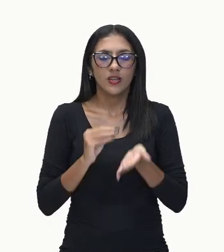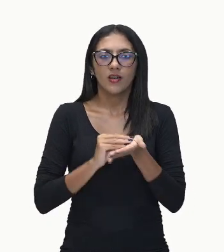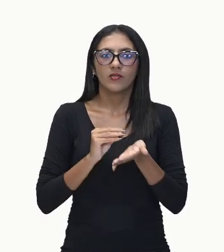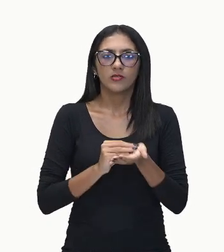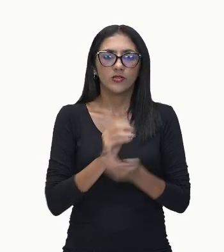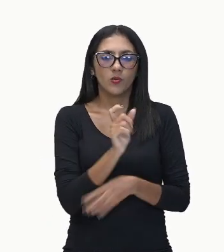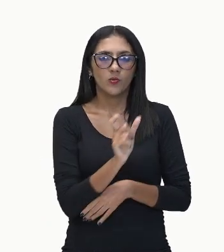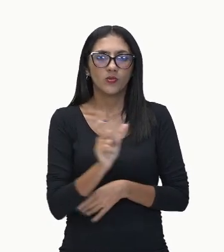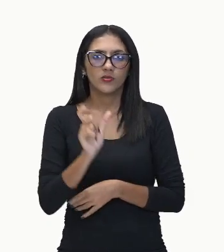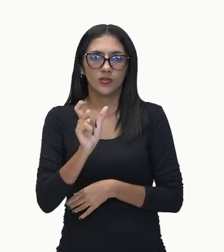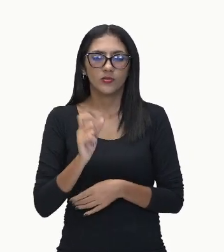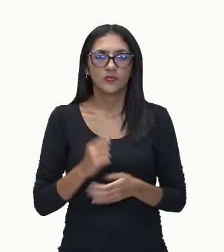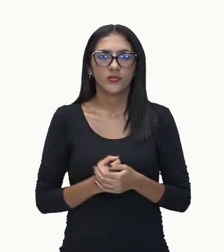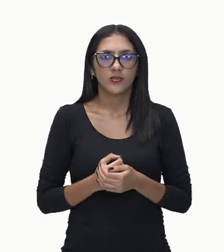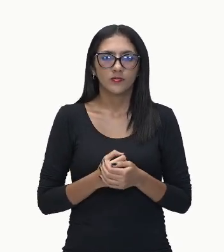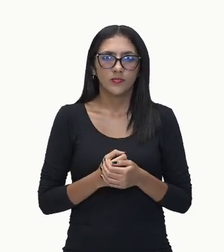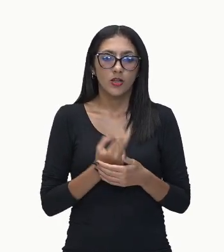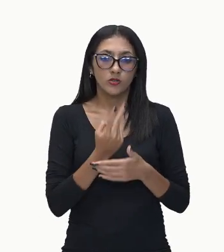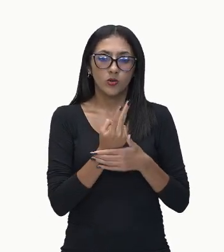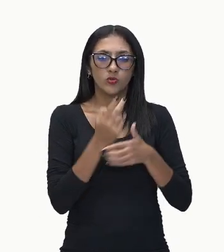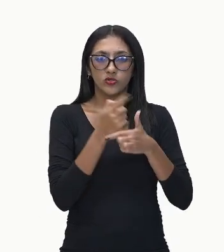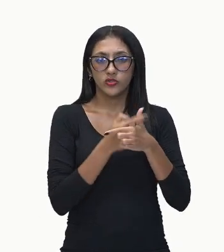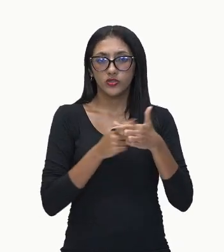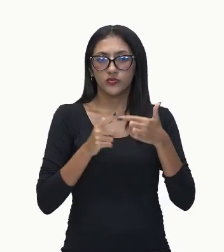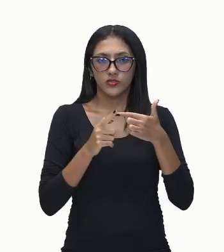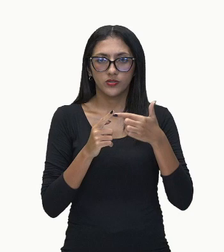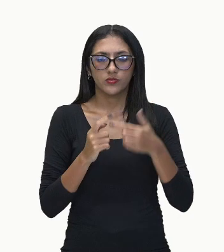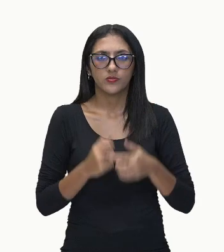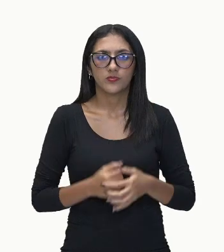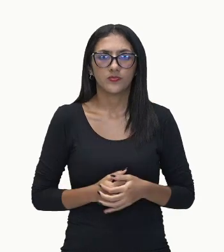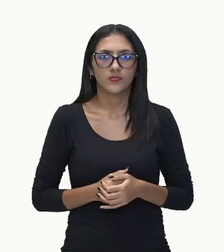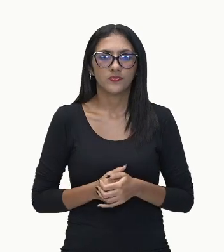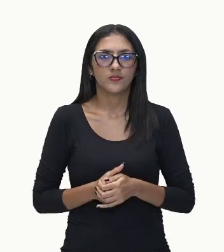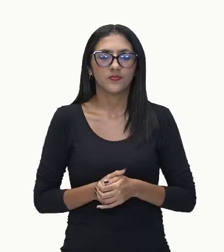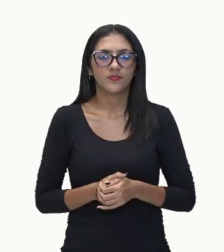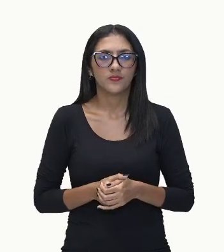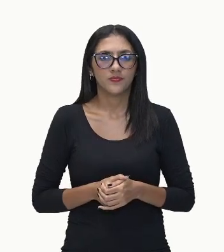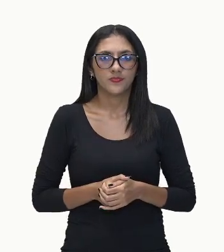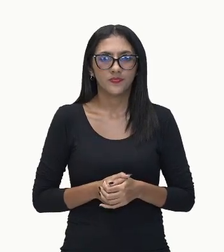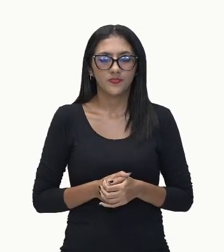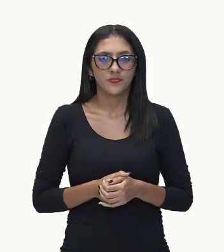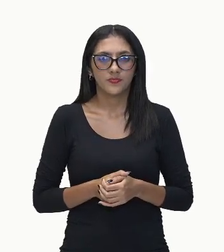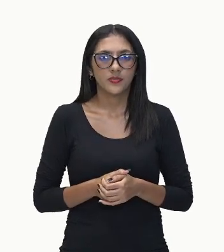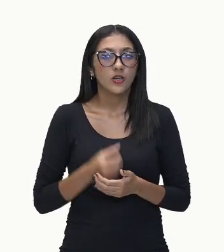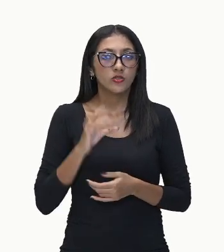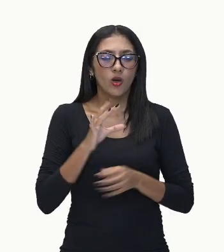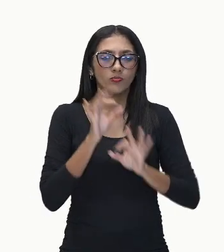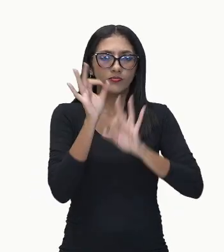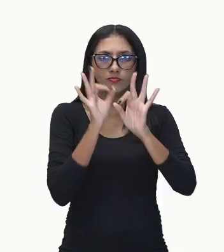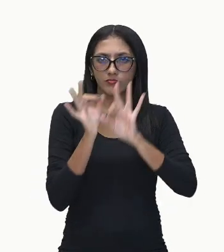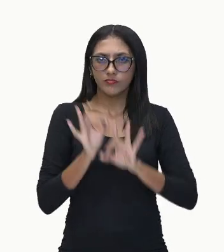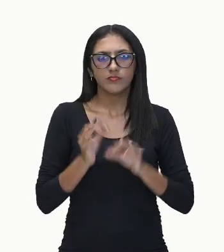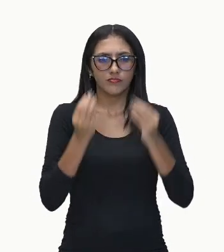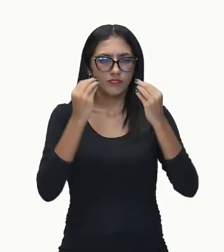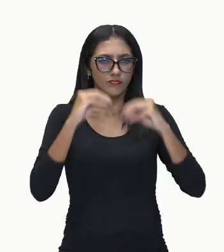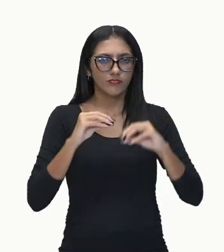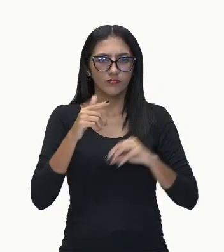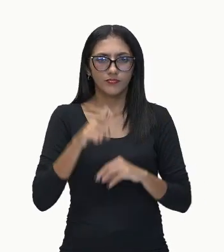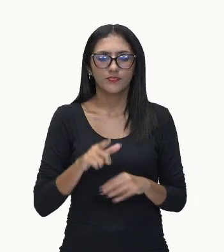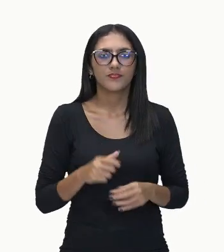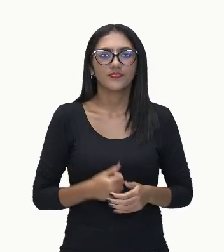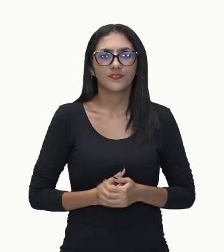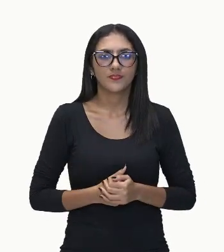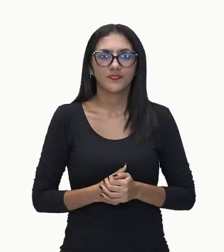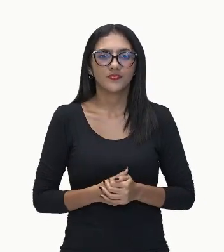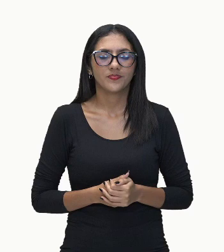quadrado da metade do termo desse cara aqui beleza beleza bom dito isto ó vamos só reescrever esse polinômio aqui